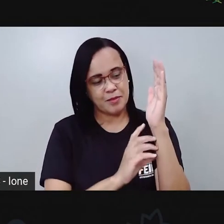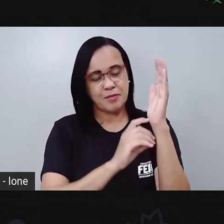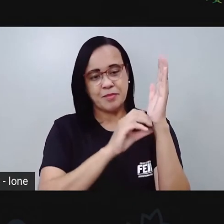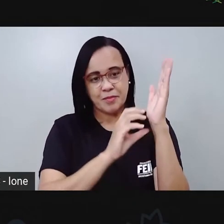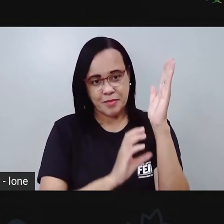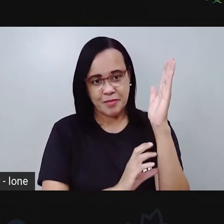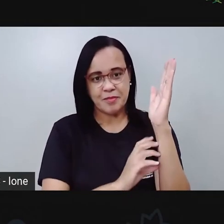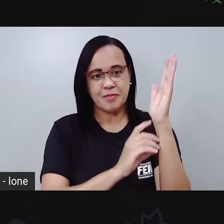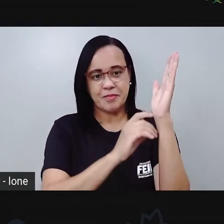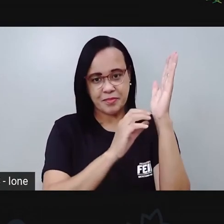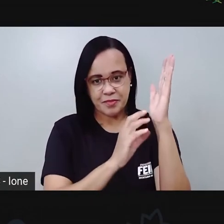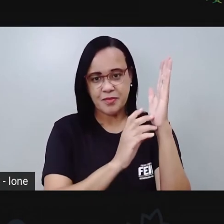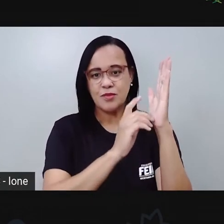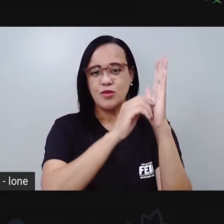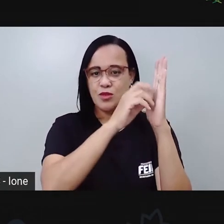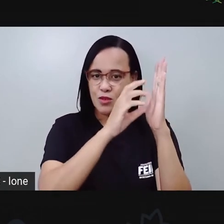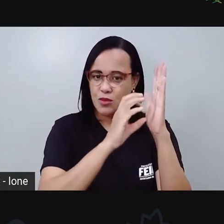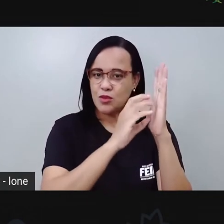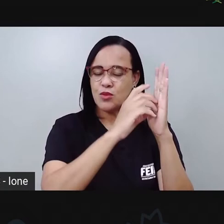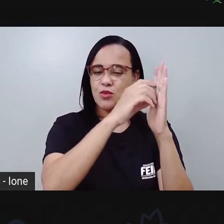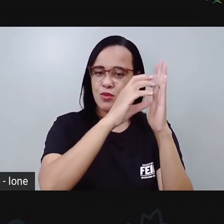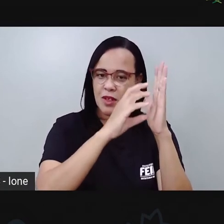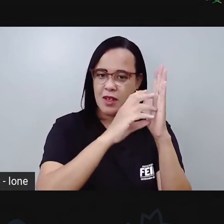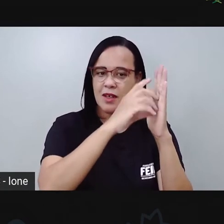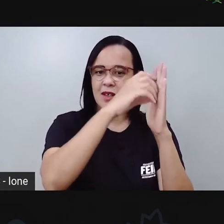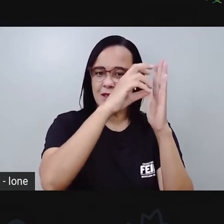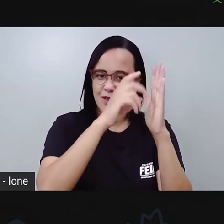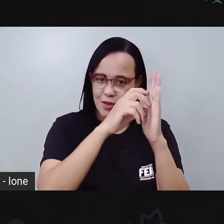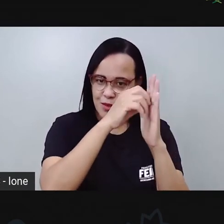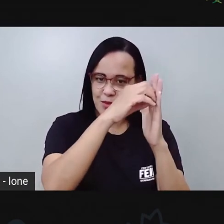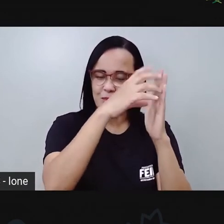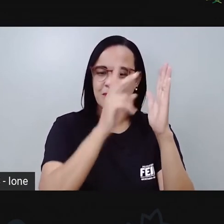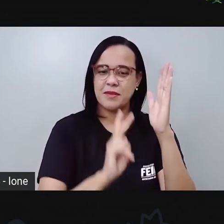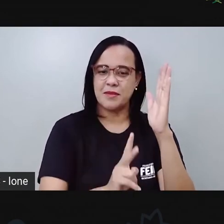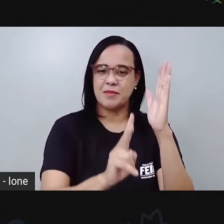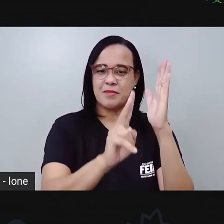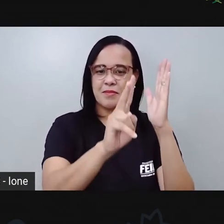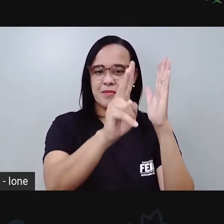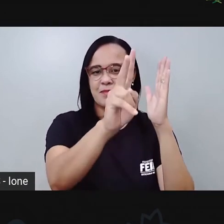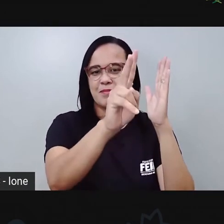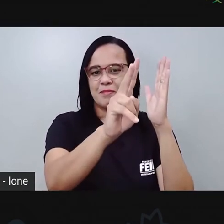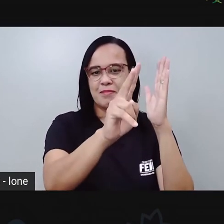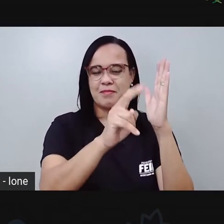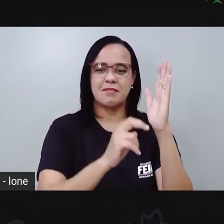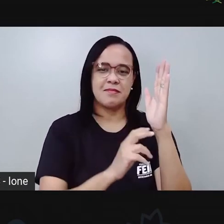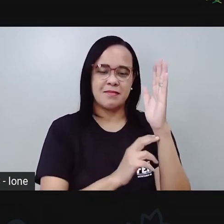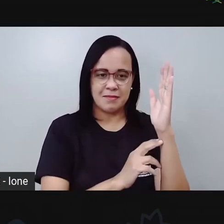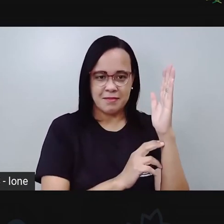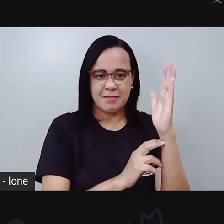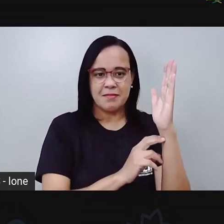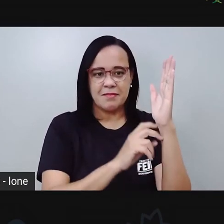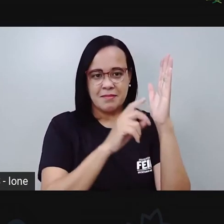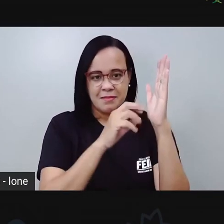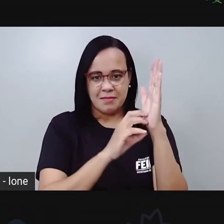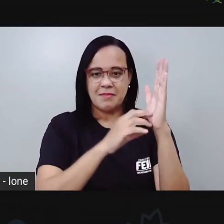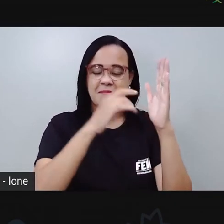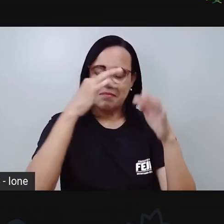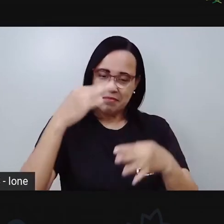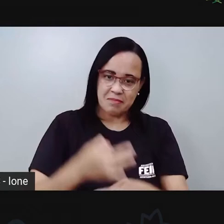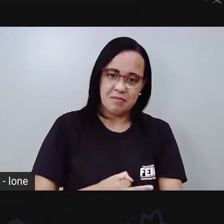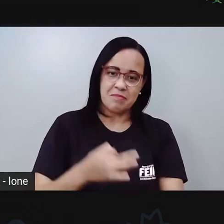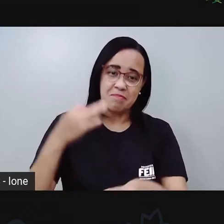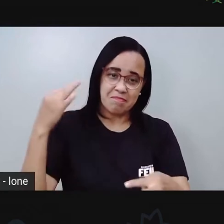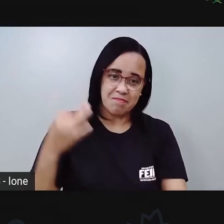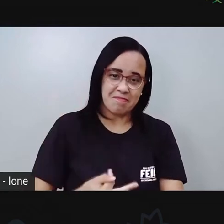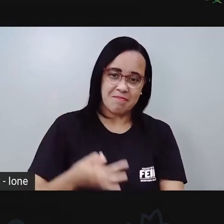a dona aranha continua a subir ela é